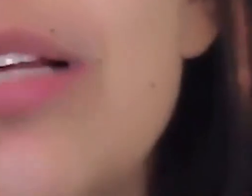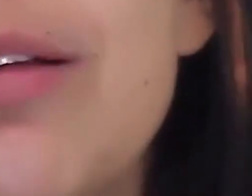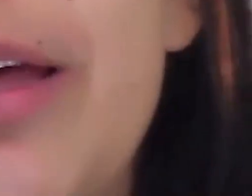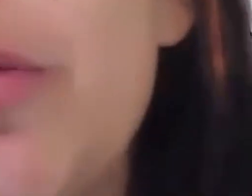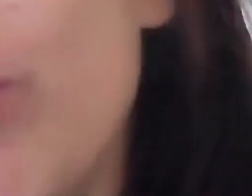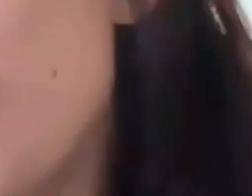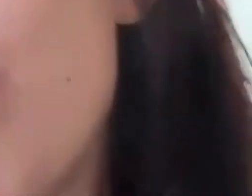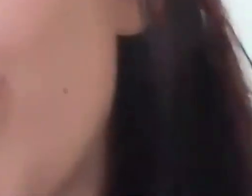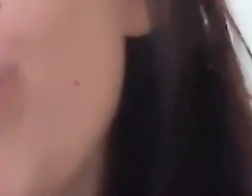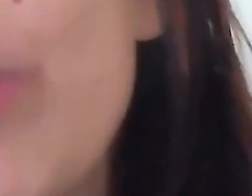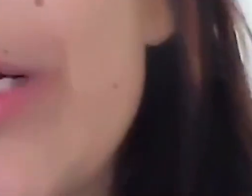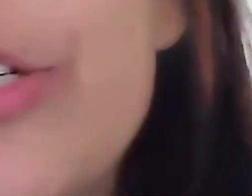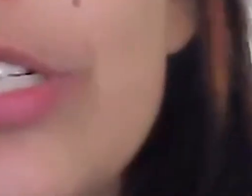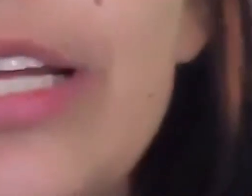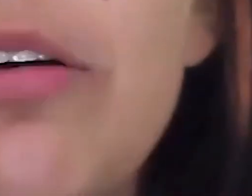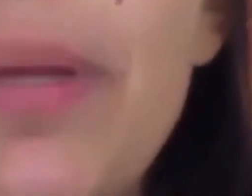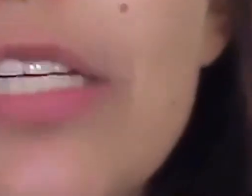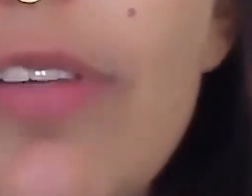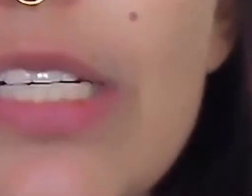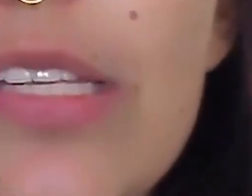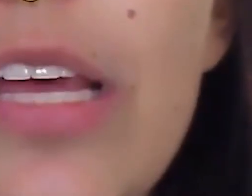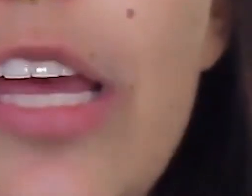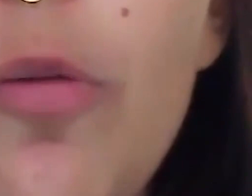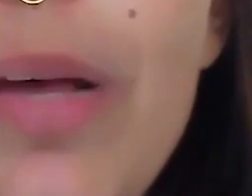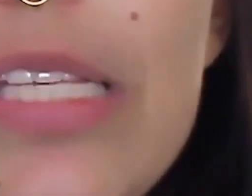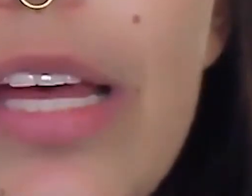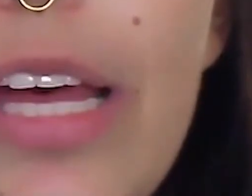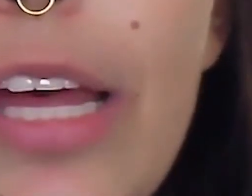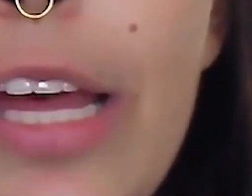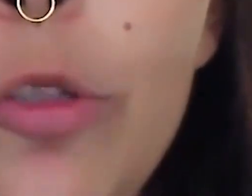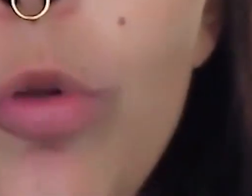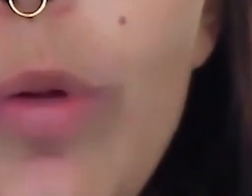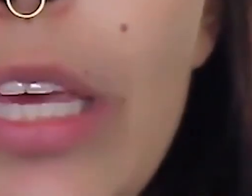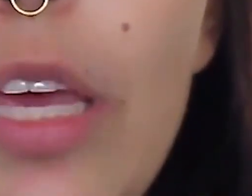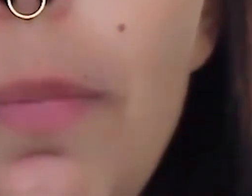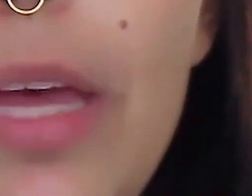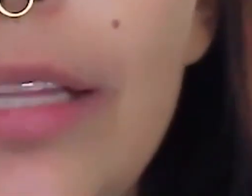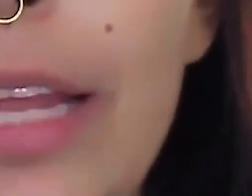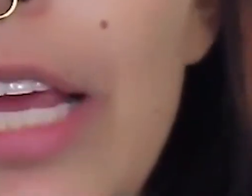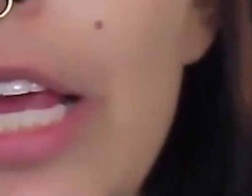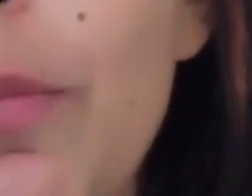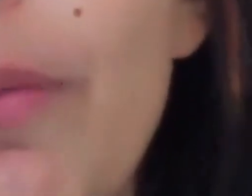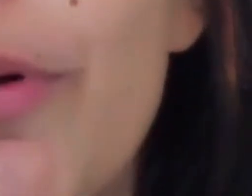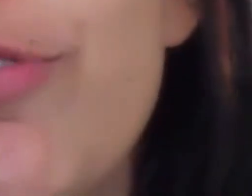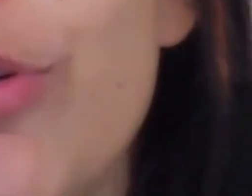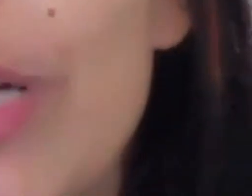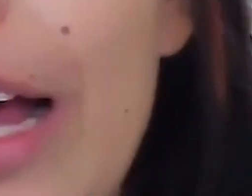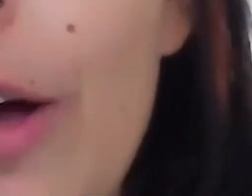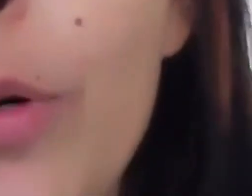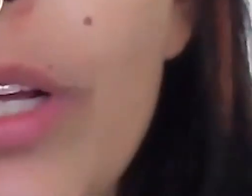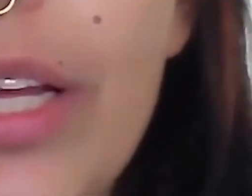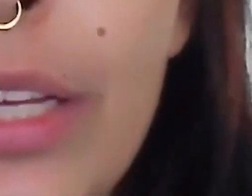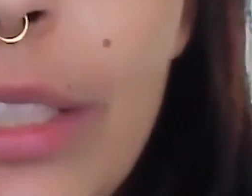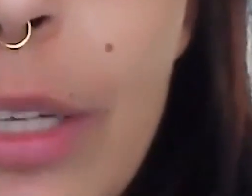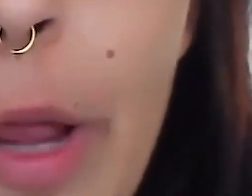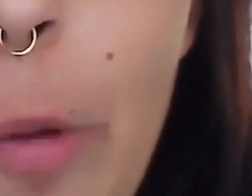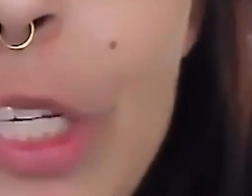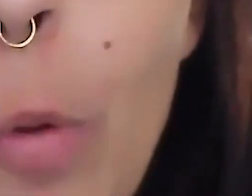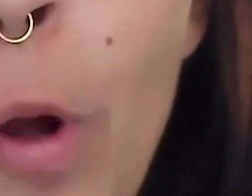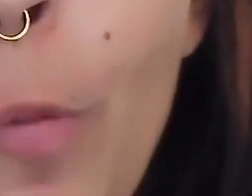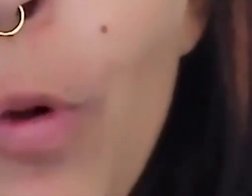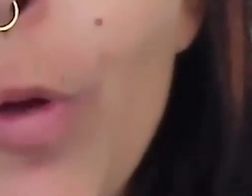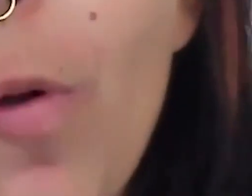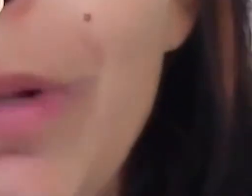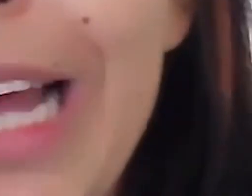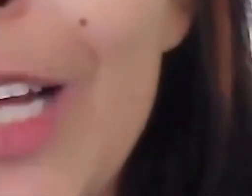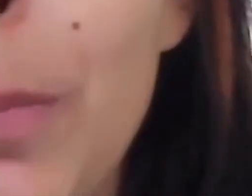gasto muito, muito grande, né? Não apenas financeiro, mas é toda uma equipe, é tempo, é profissional. Então,